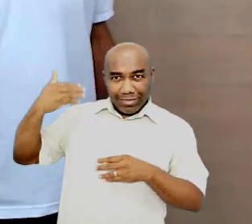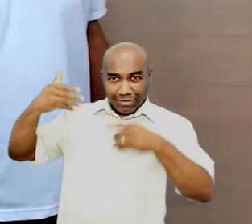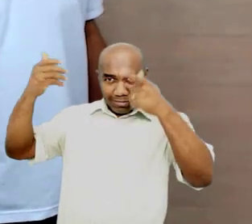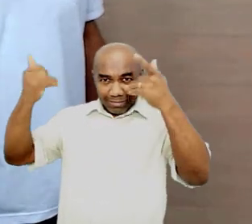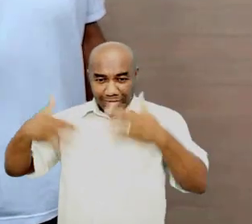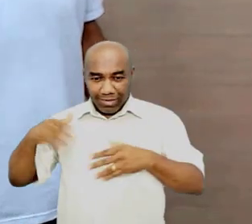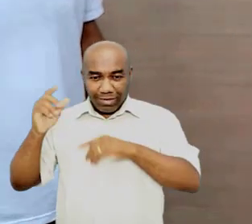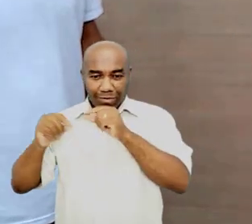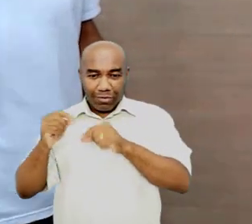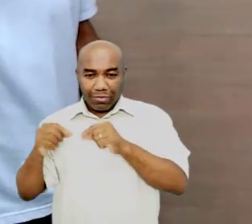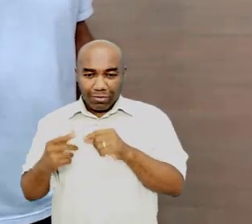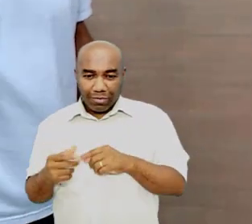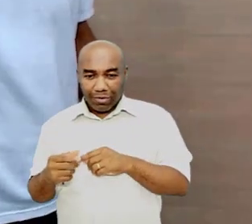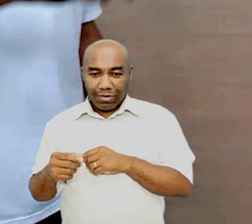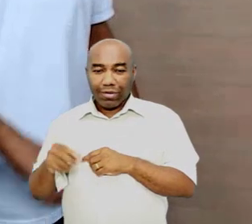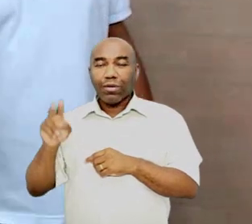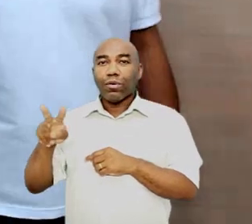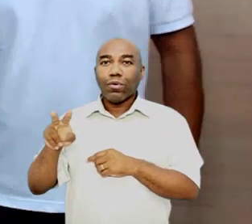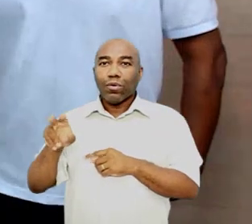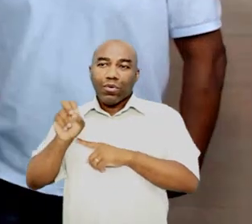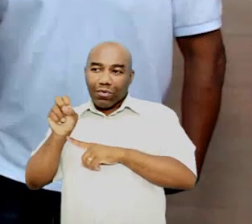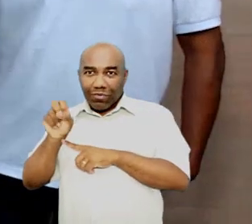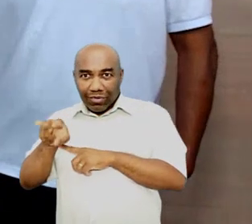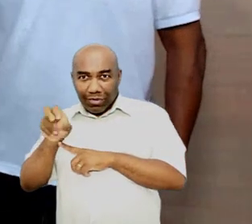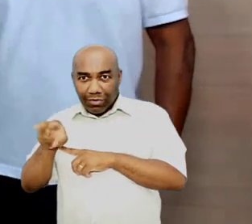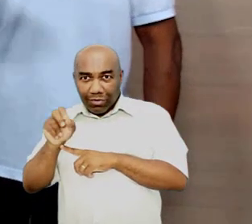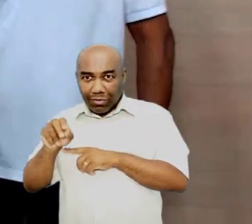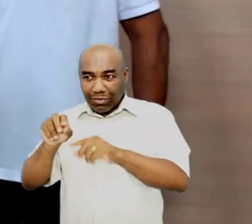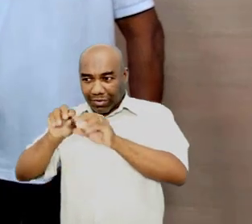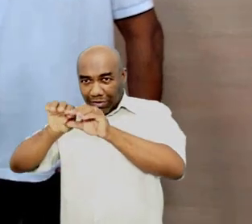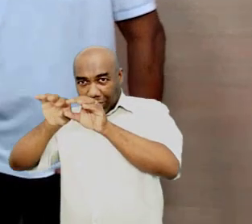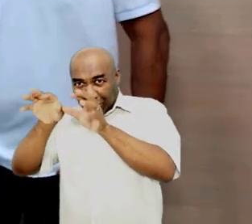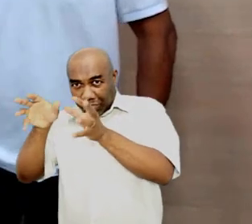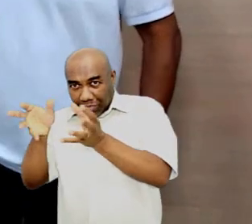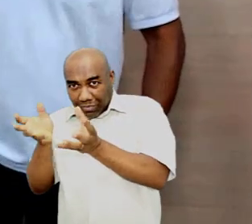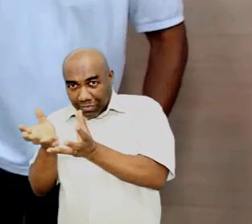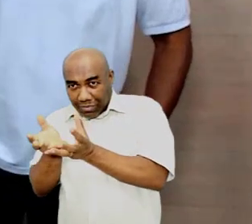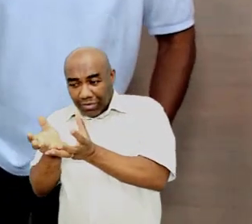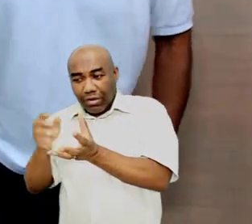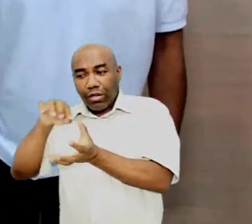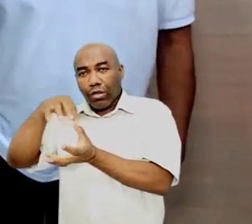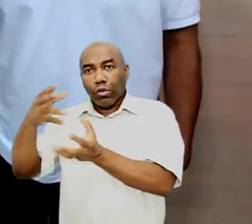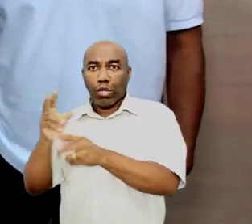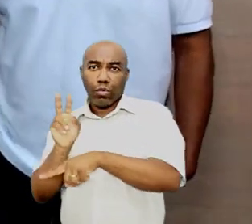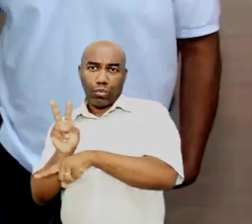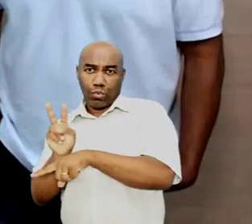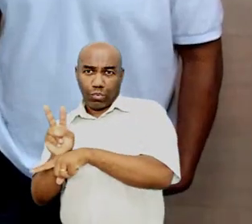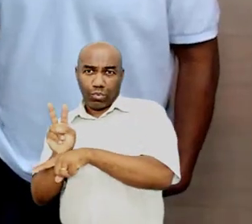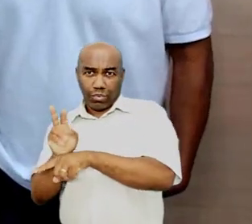rouba maquinaria da sua célula para formar novos vírus. Beleza.